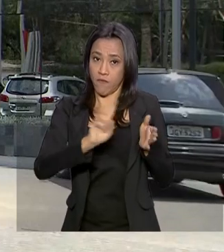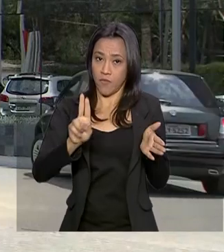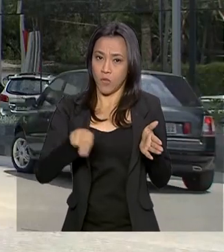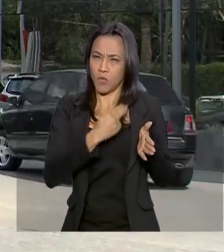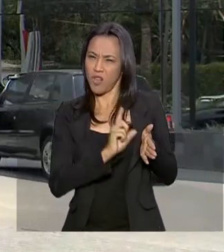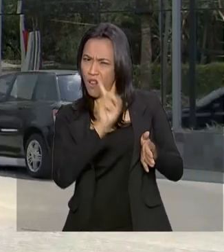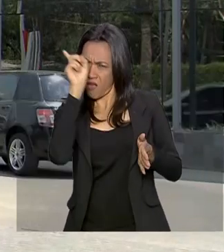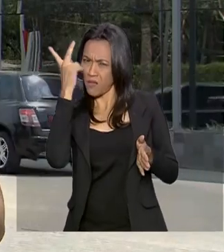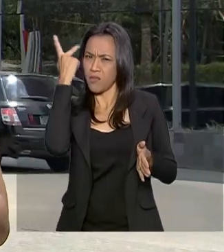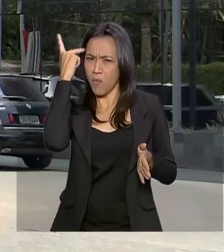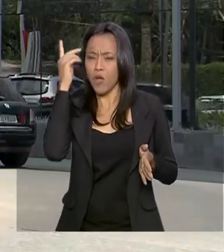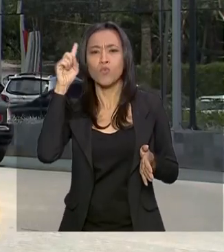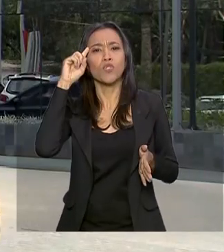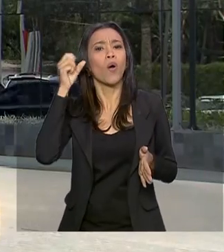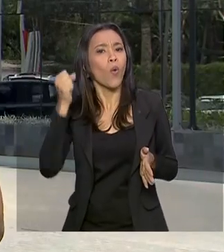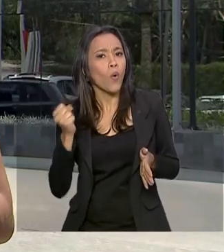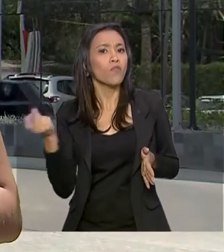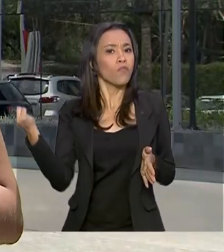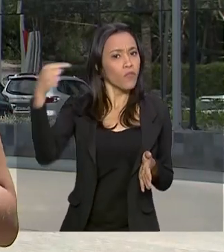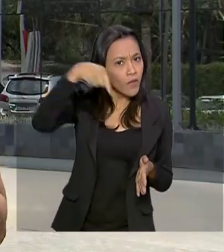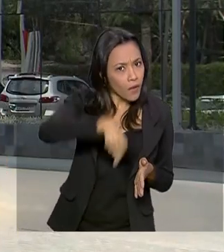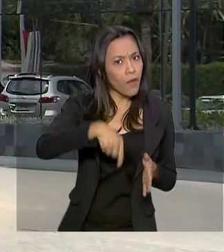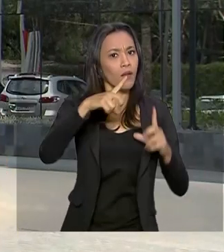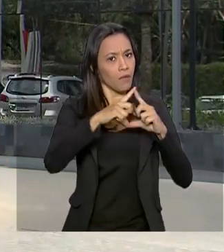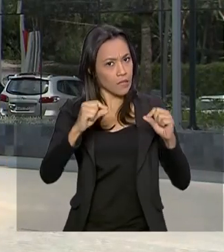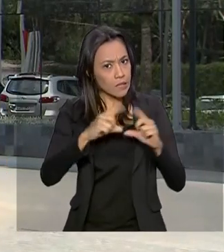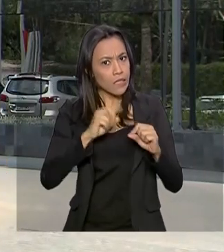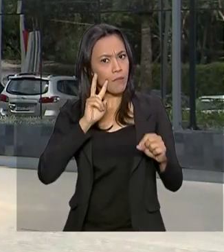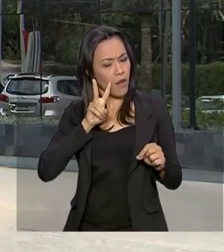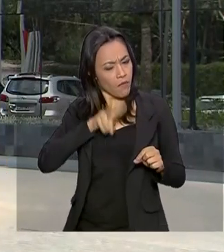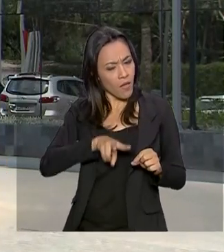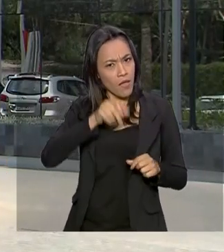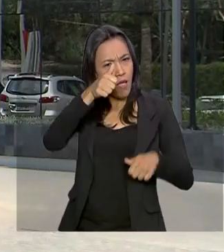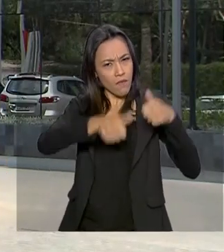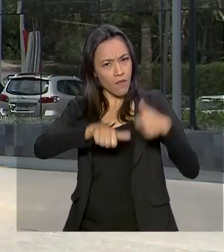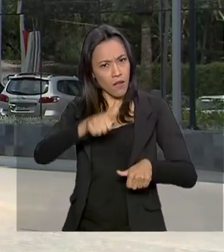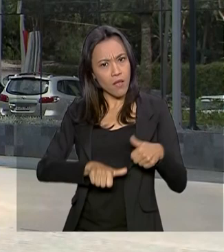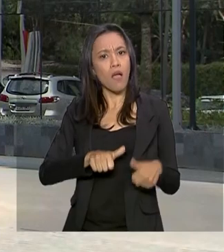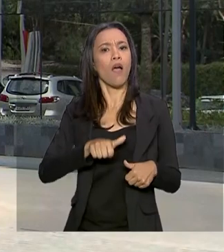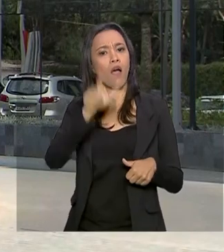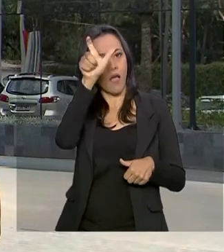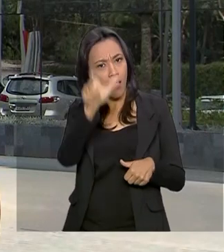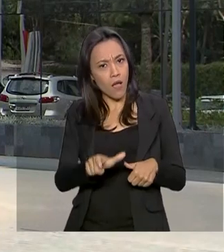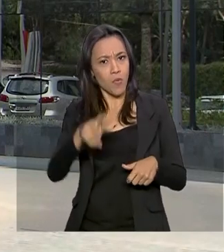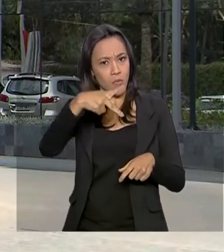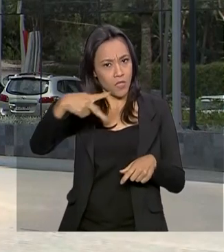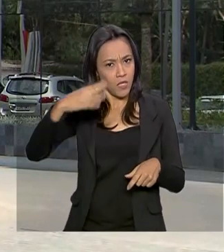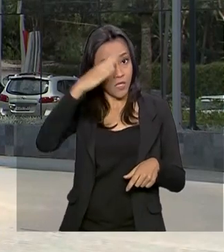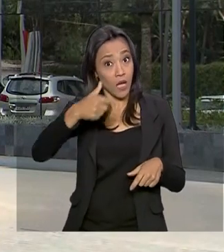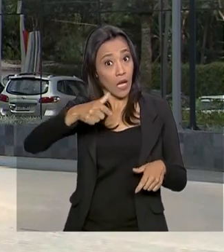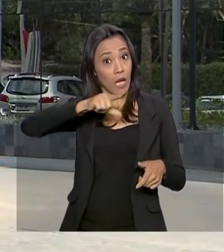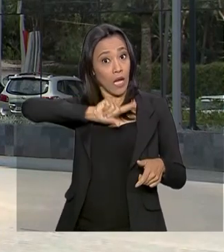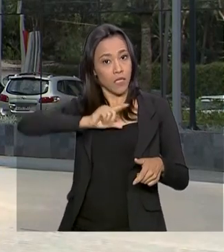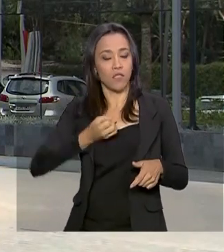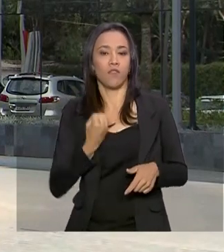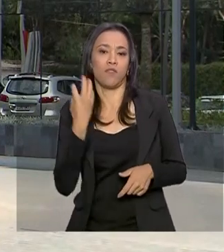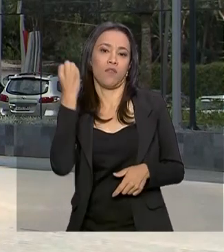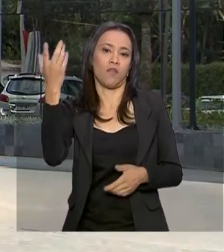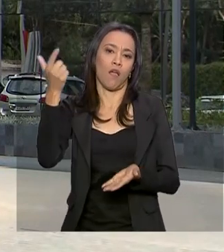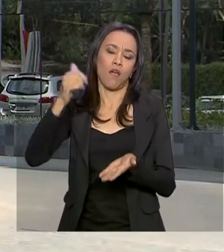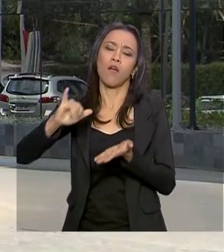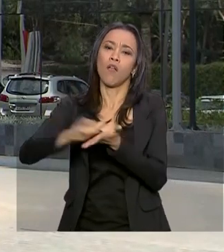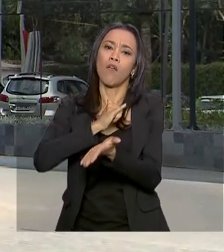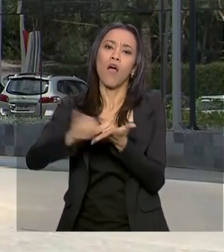no último dia 8 vieram para brasília para fazer essa avaliação antes que o presidente embarque para nova york onde